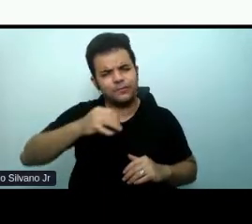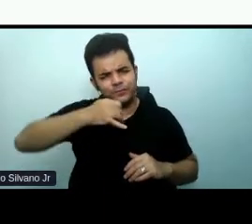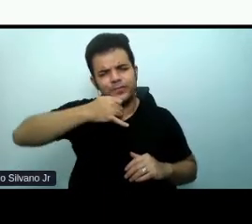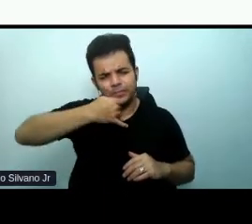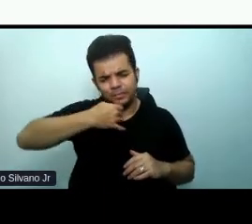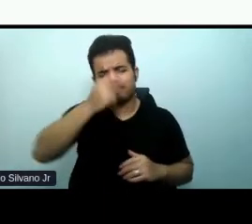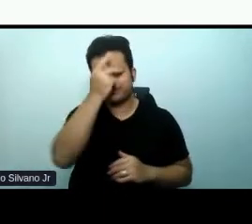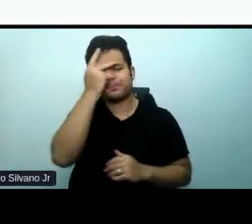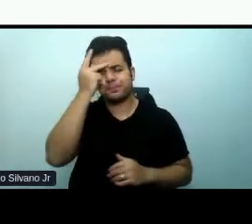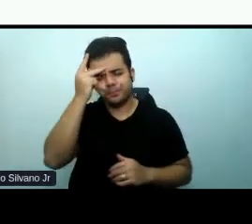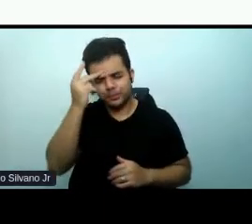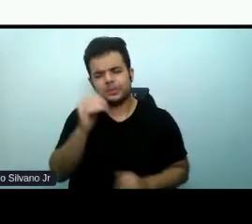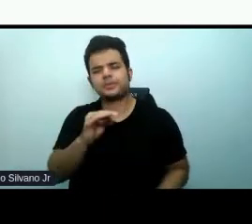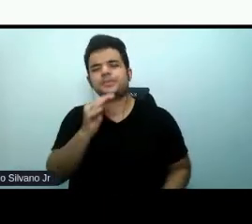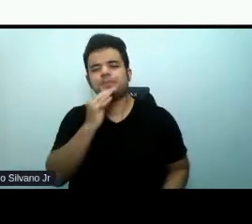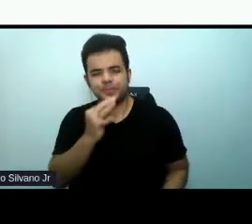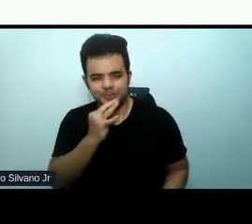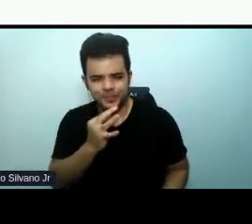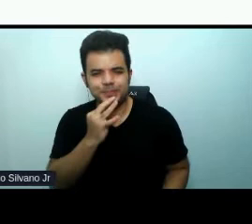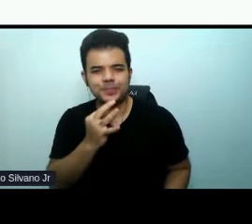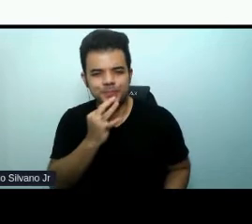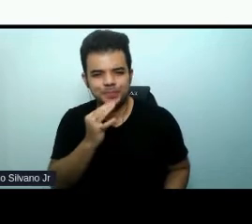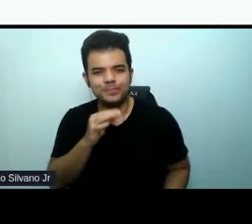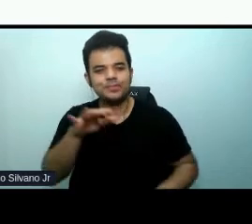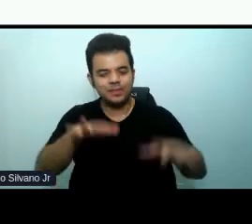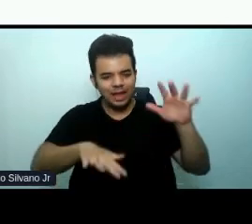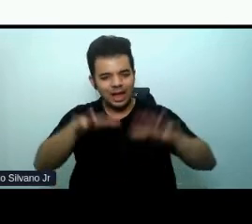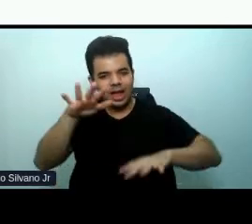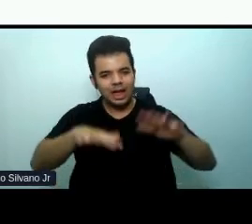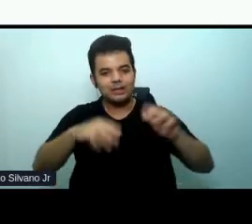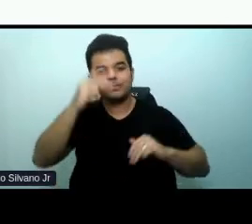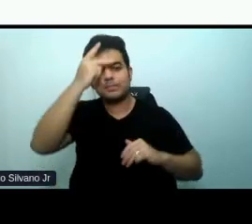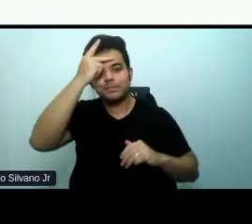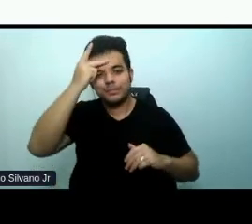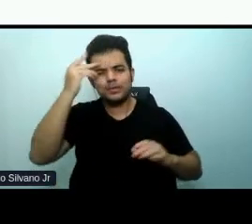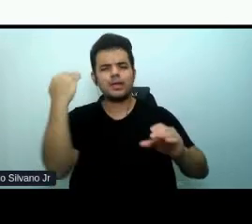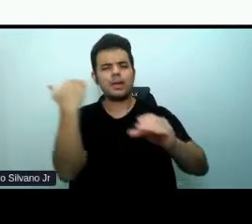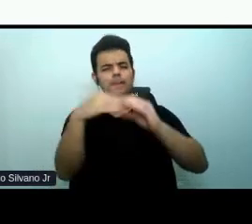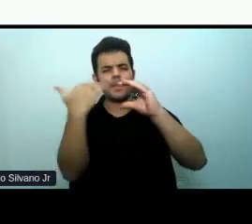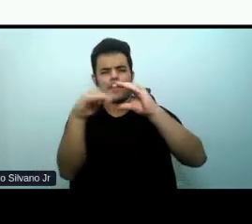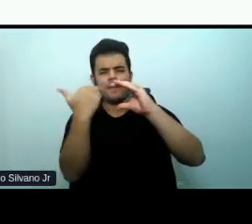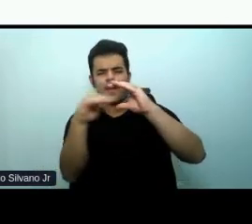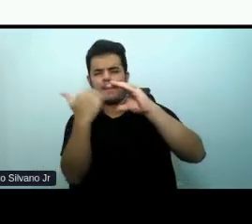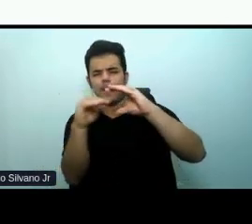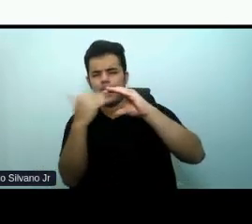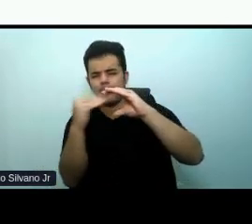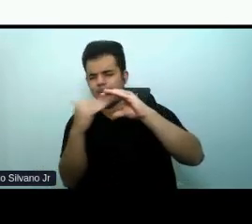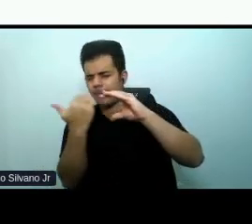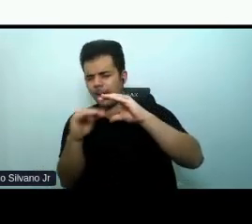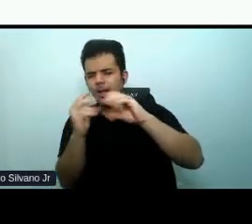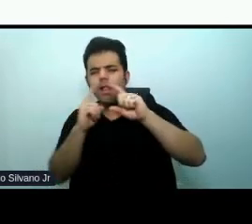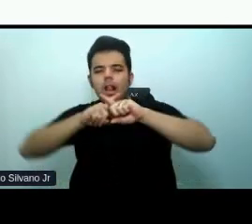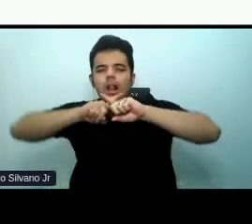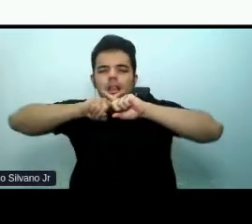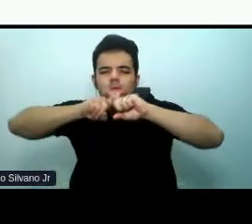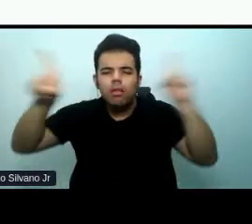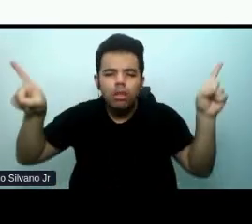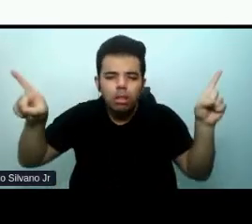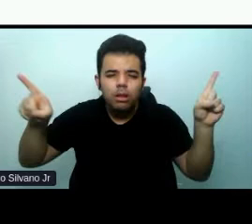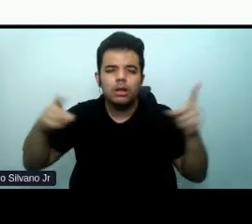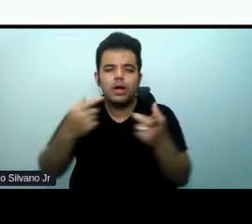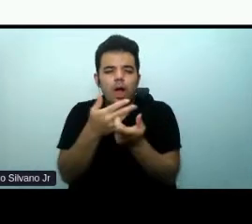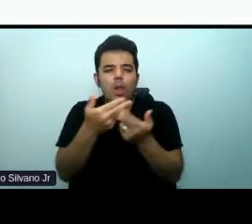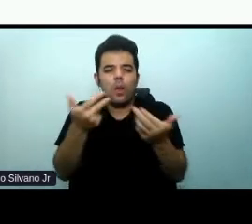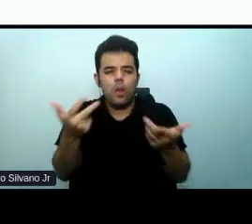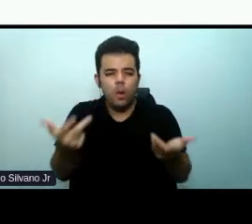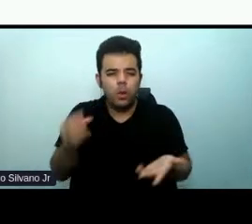me conhece, e daí acaba que o pessoal manda muita reclamação, às vezes, de coisas,